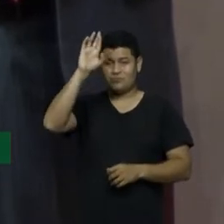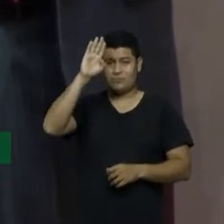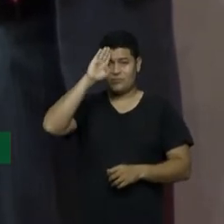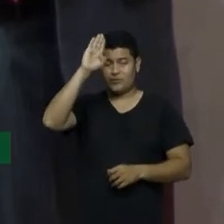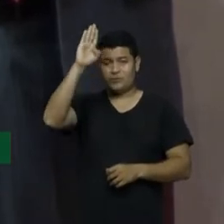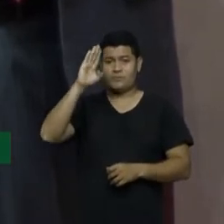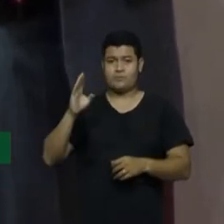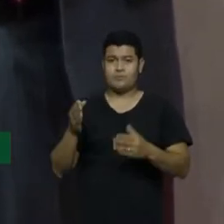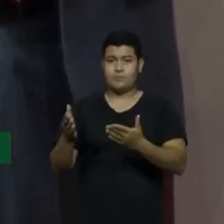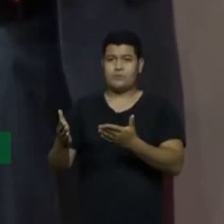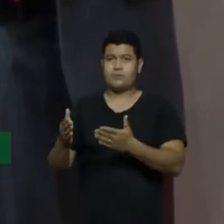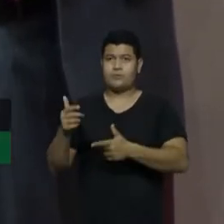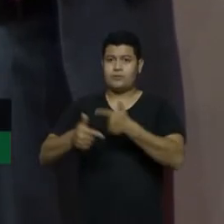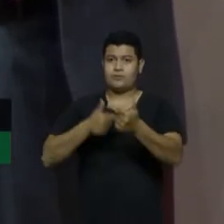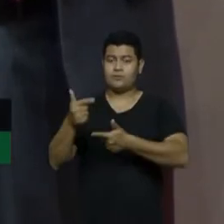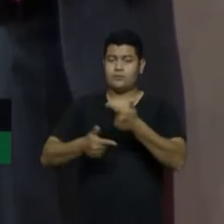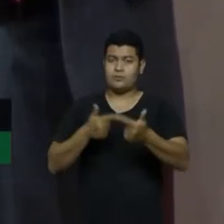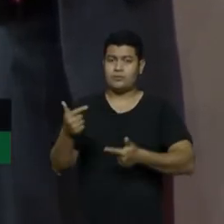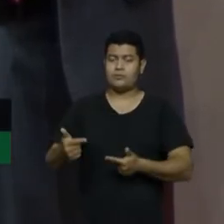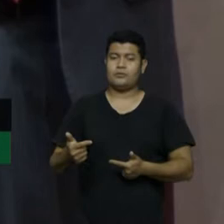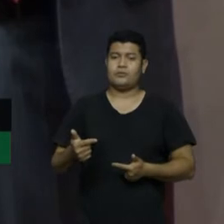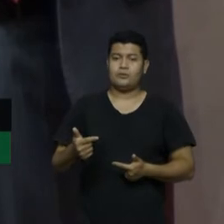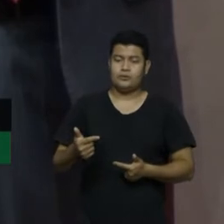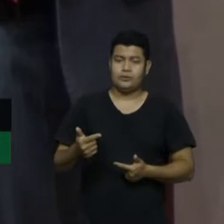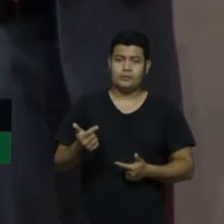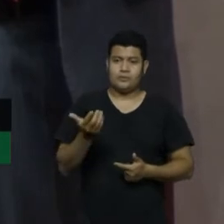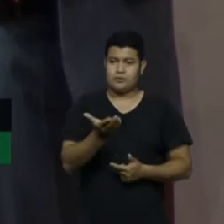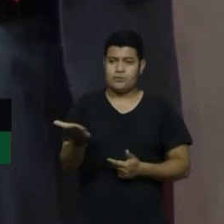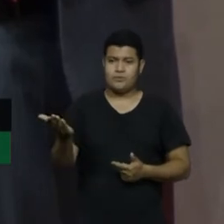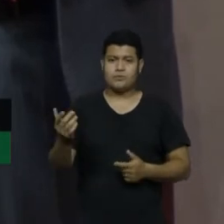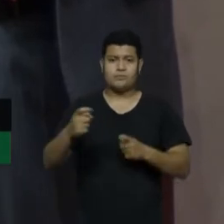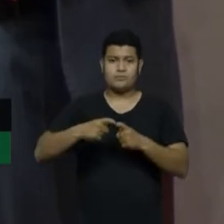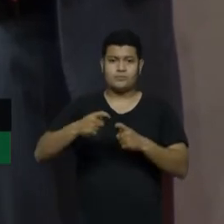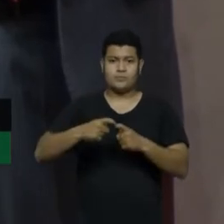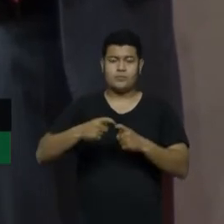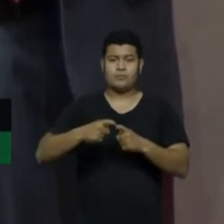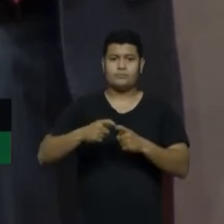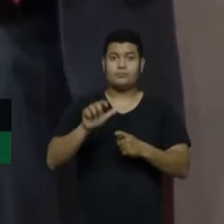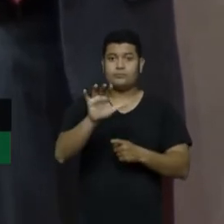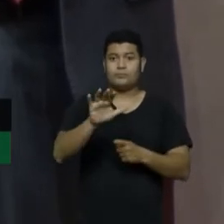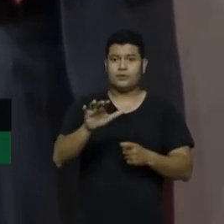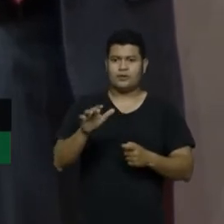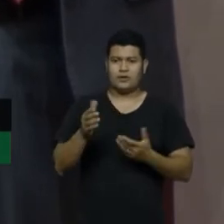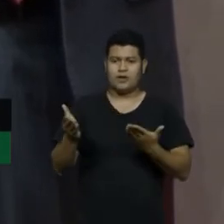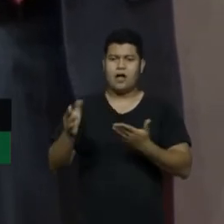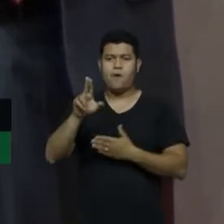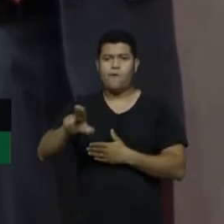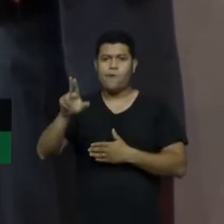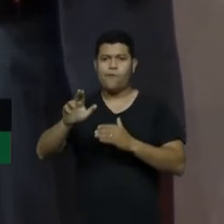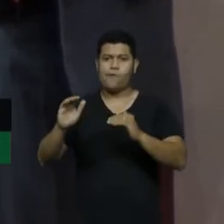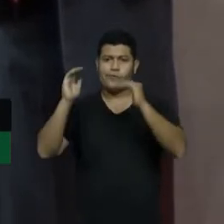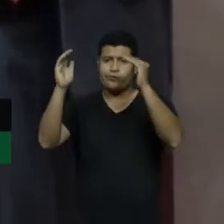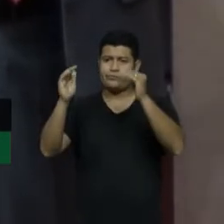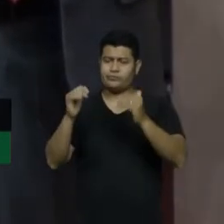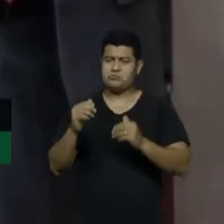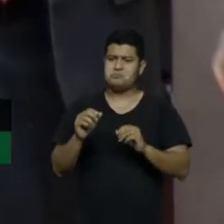pode ser legal, mas é imoral. É imoral. Quando se trata de